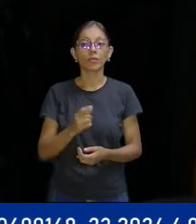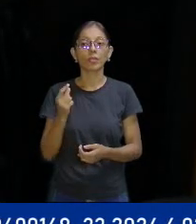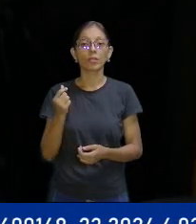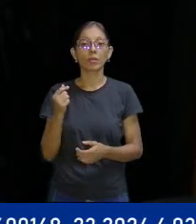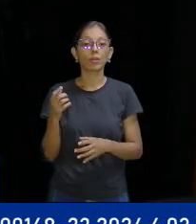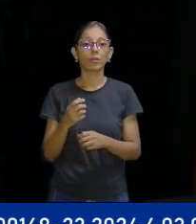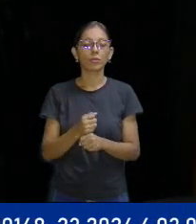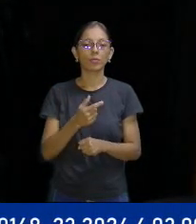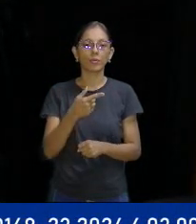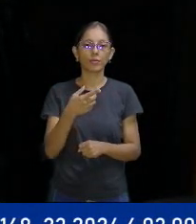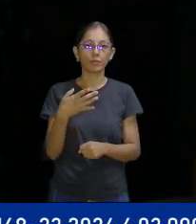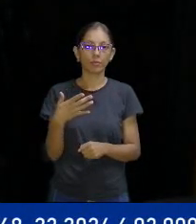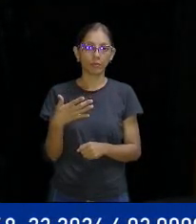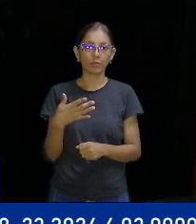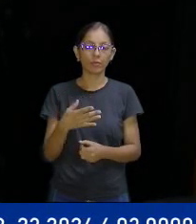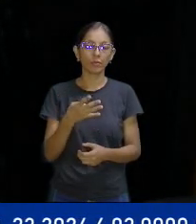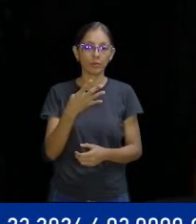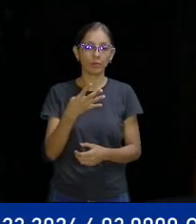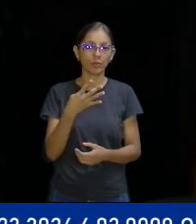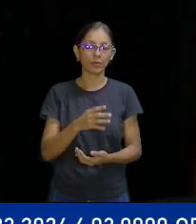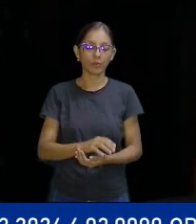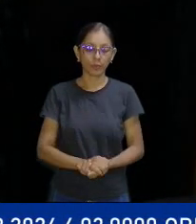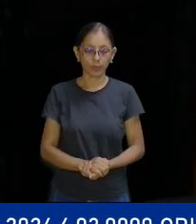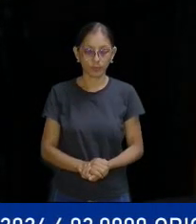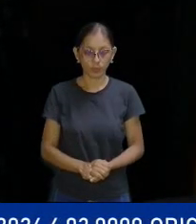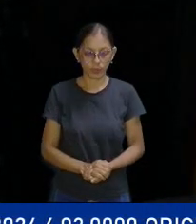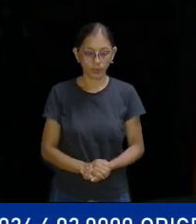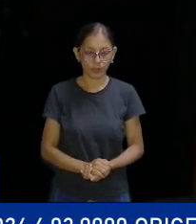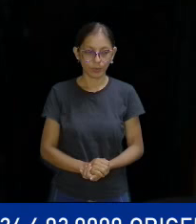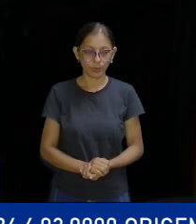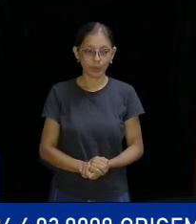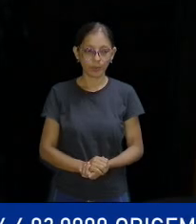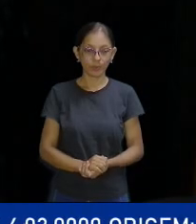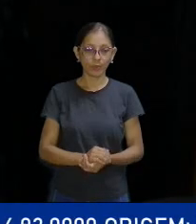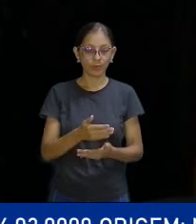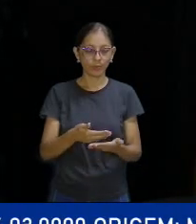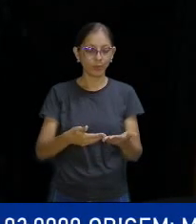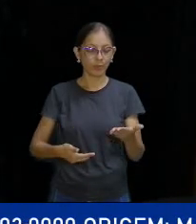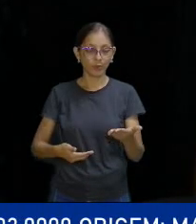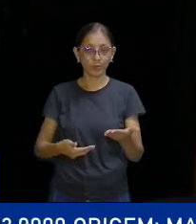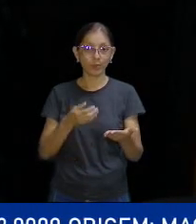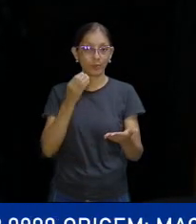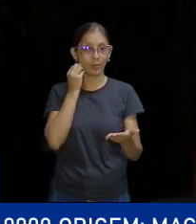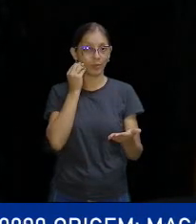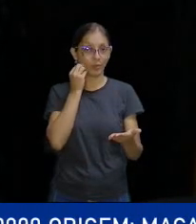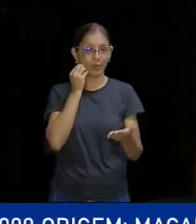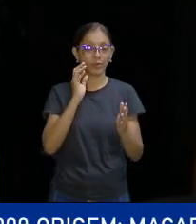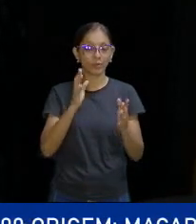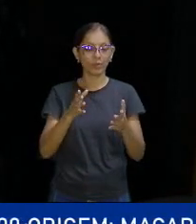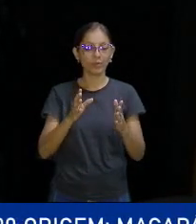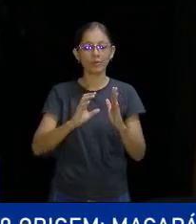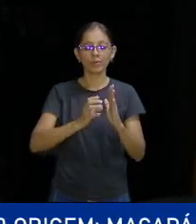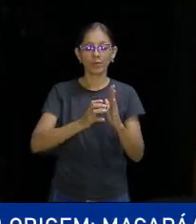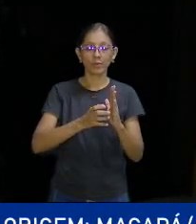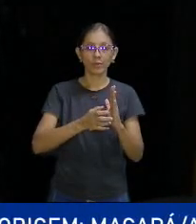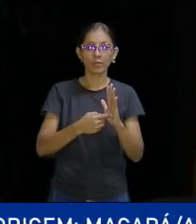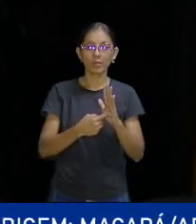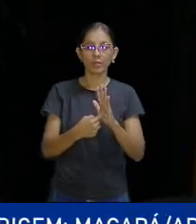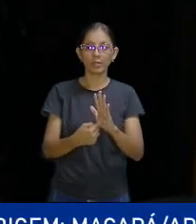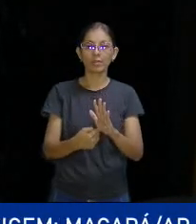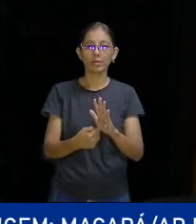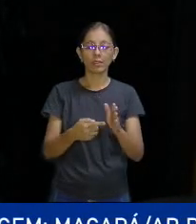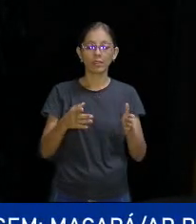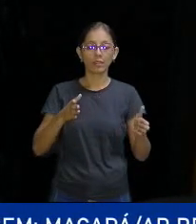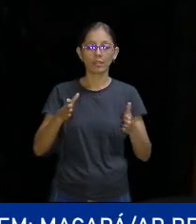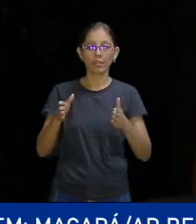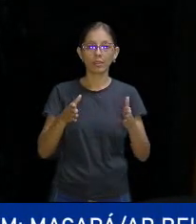que posteriormente foi recolhida ao erário pela agremiação. No extrato apresentado pelo partido, é possível atestar que entre